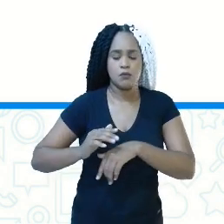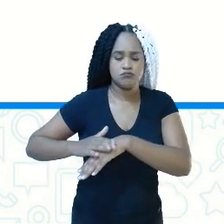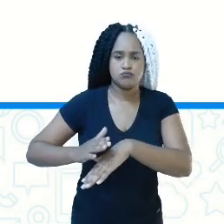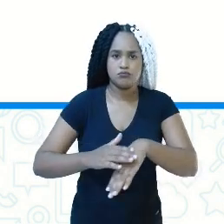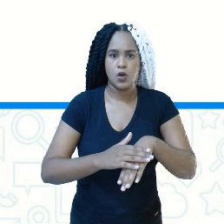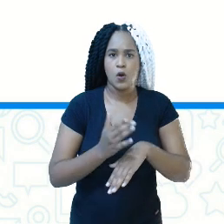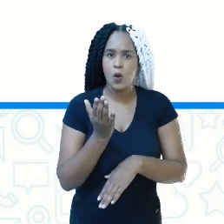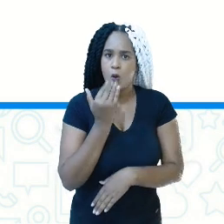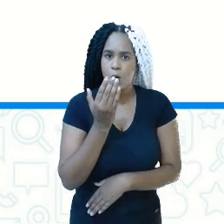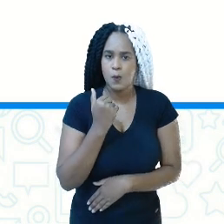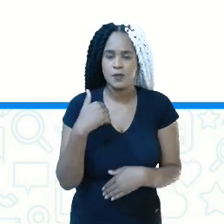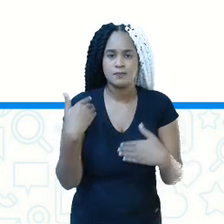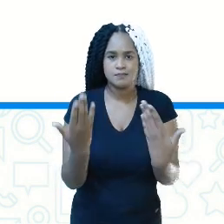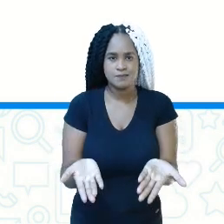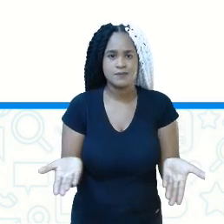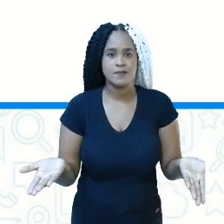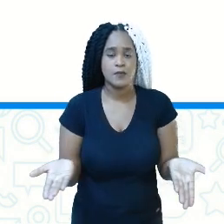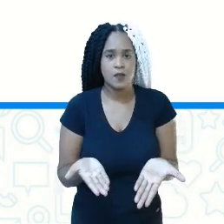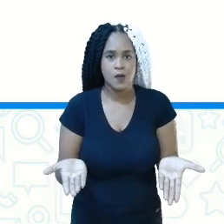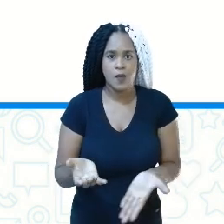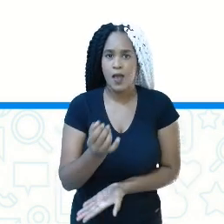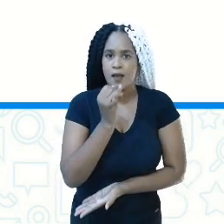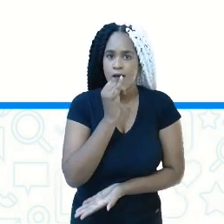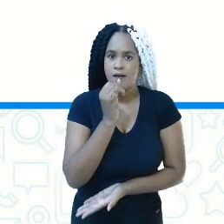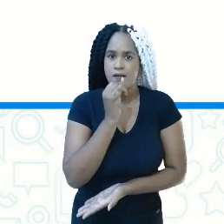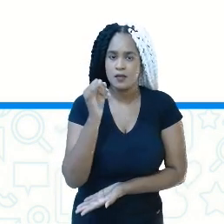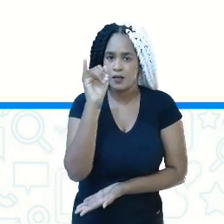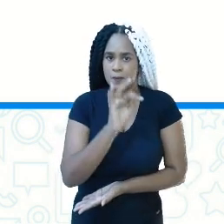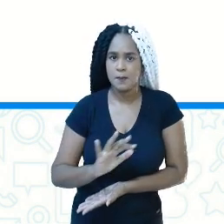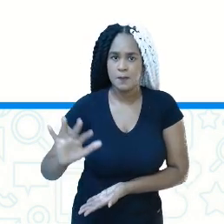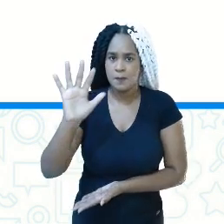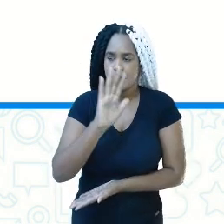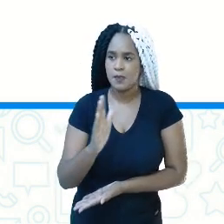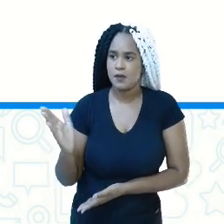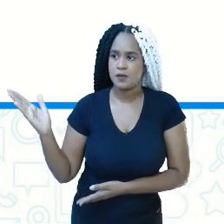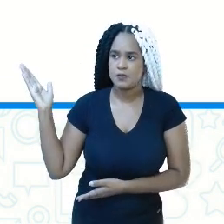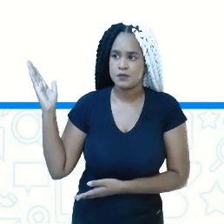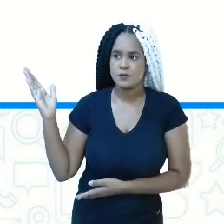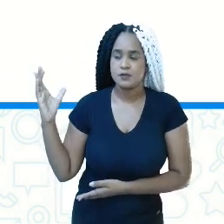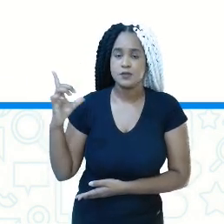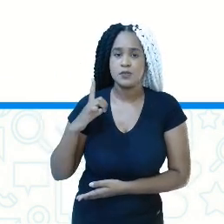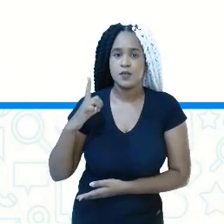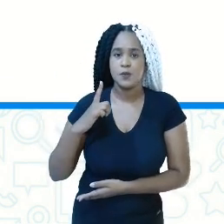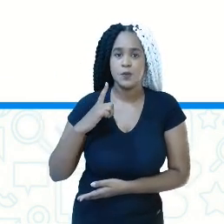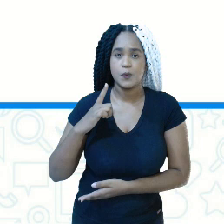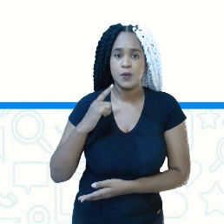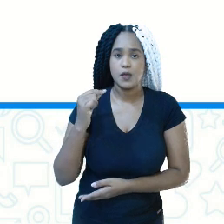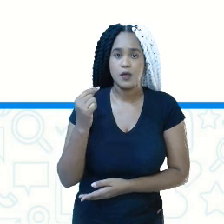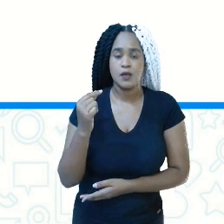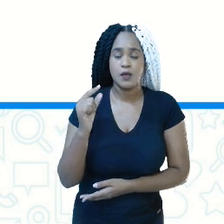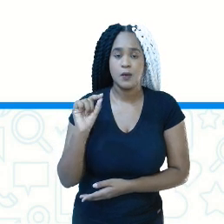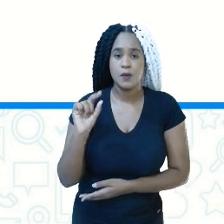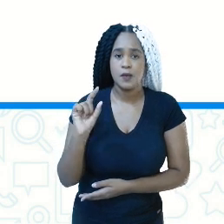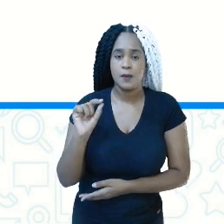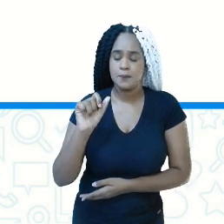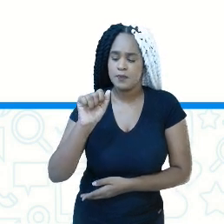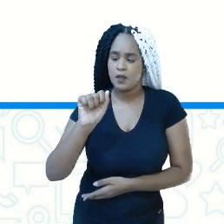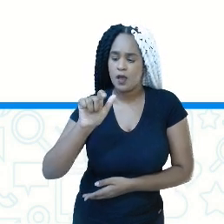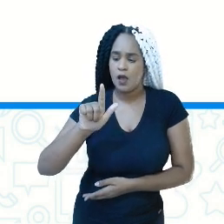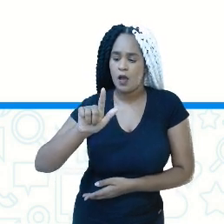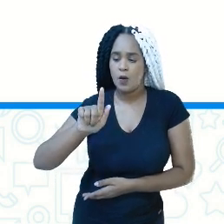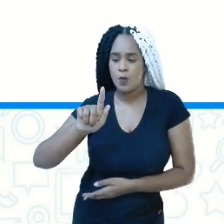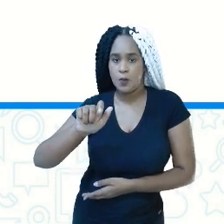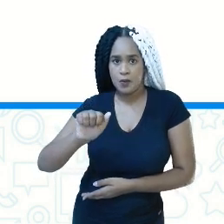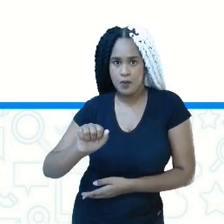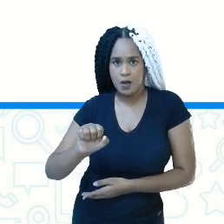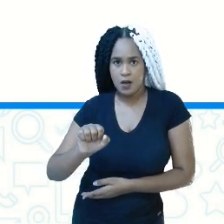mesmo. Então, nós temos um exemplo aí nessa imagem, uma espécie de alga. Então, a